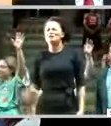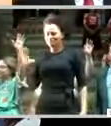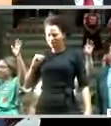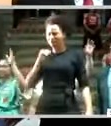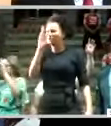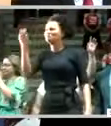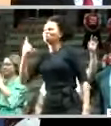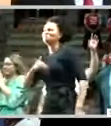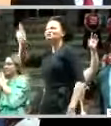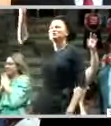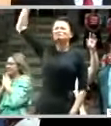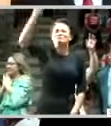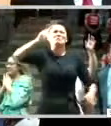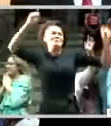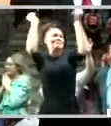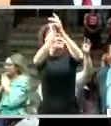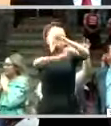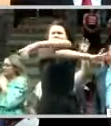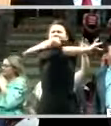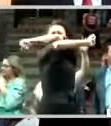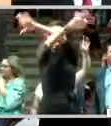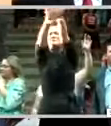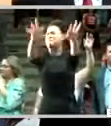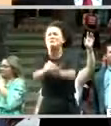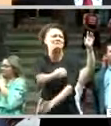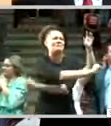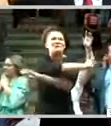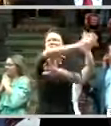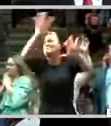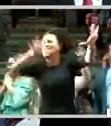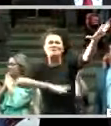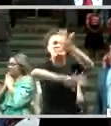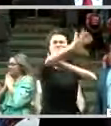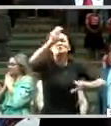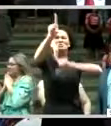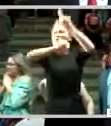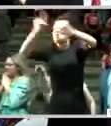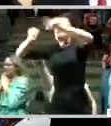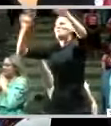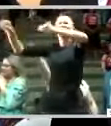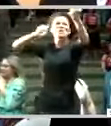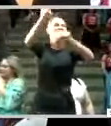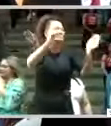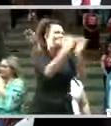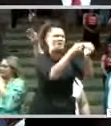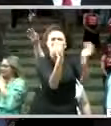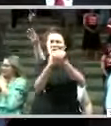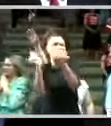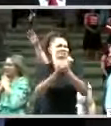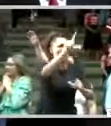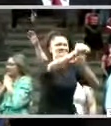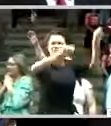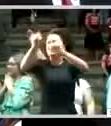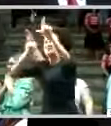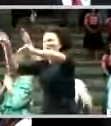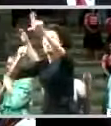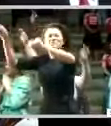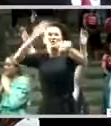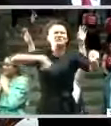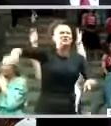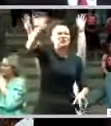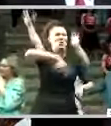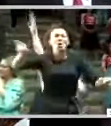eu estou derramando a minha glória. E estou escolhendo quem ninguém tinha visto. Eu estou escolhendo a Deus nesta